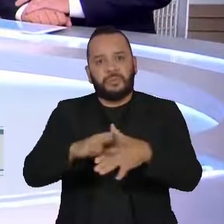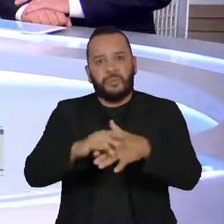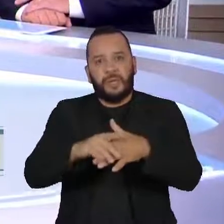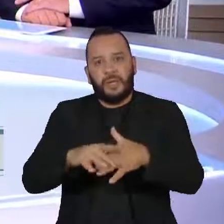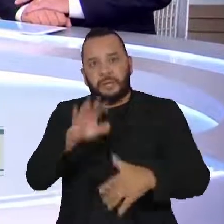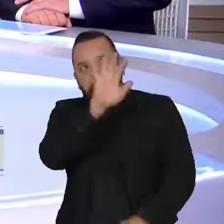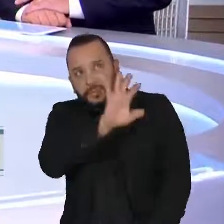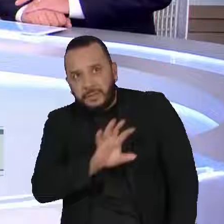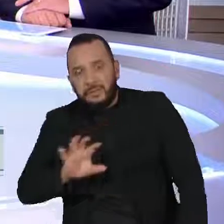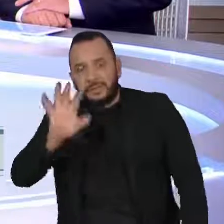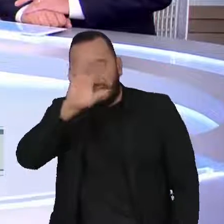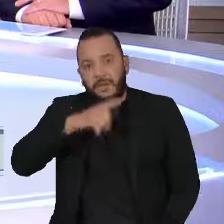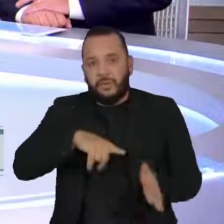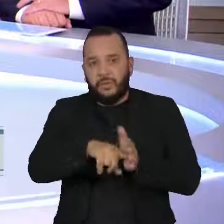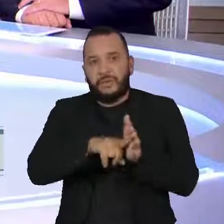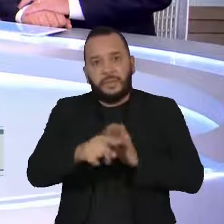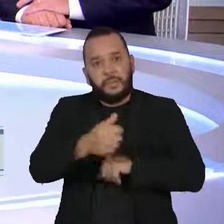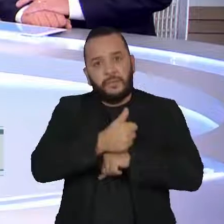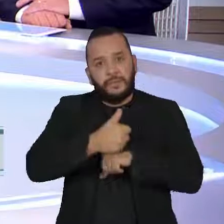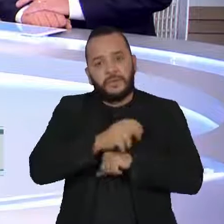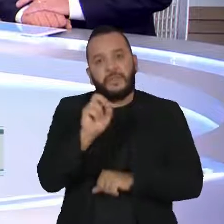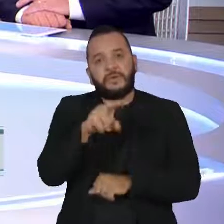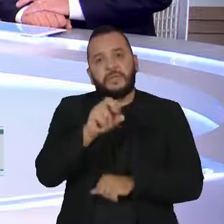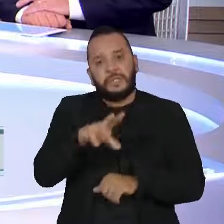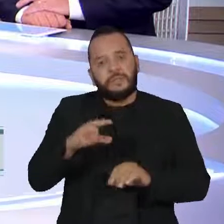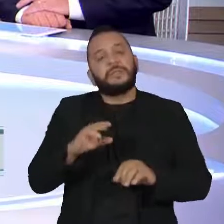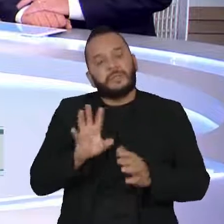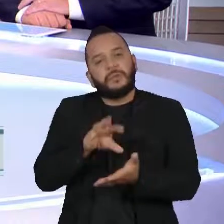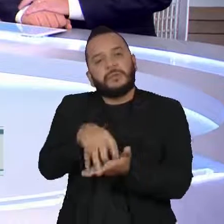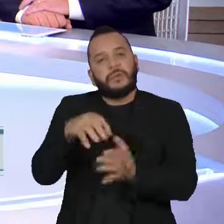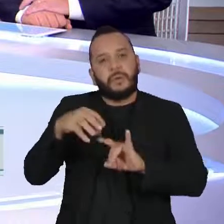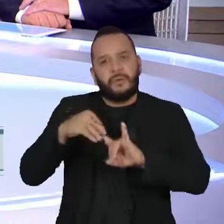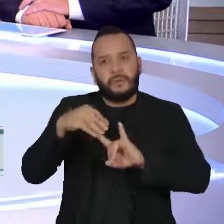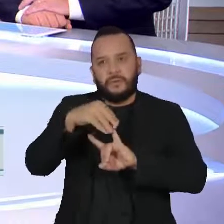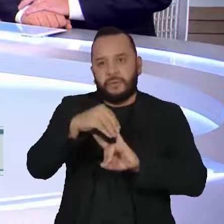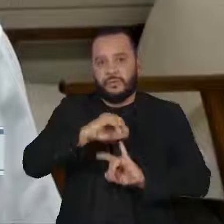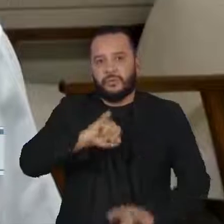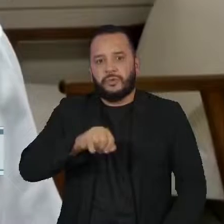o infectologista e pesquisador da Fundação Oswaldo Cruz, Júlio Croda.